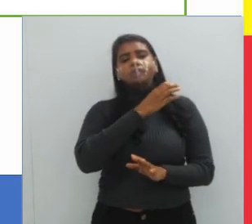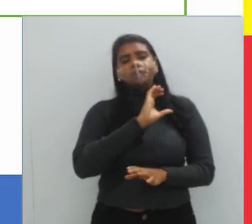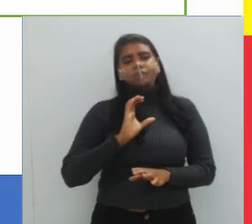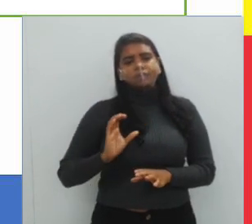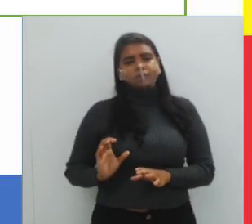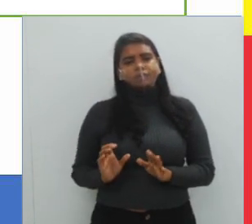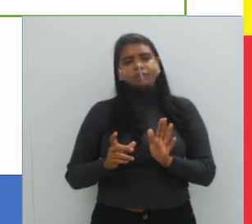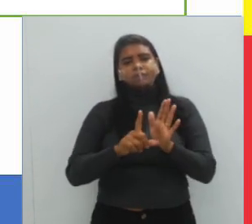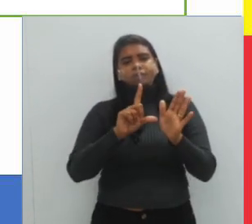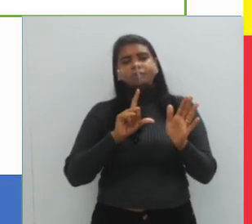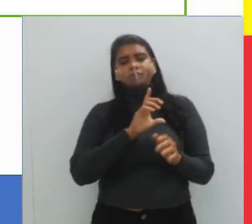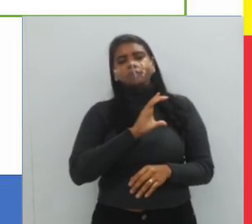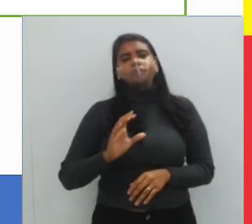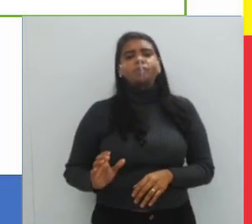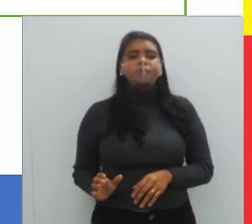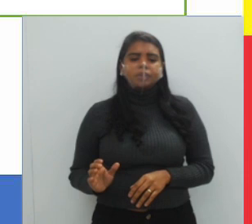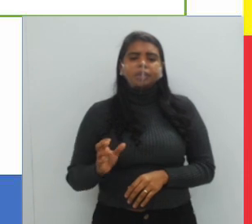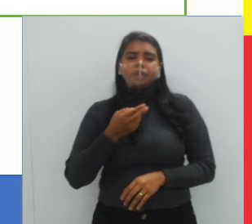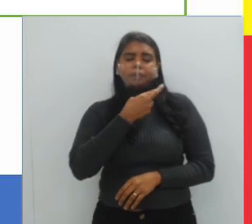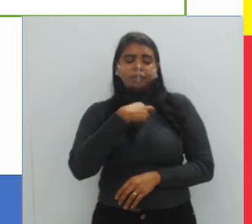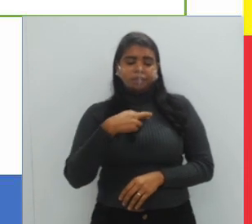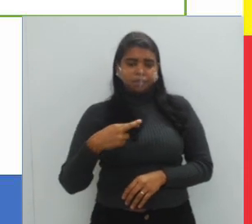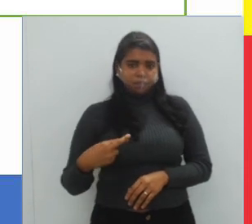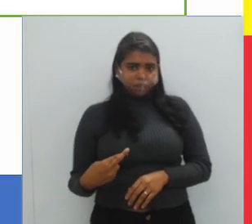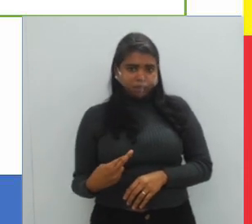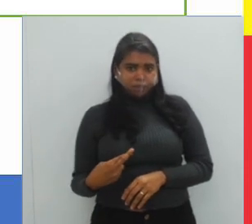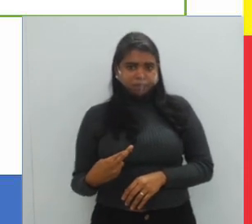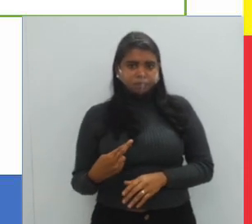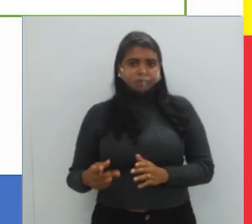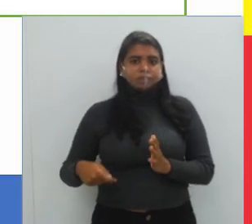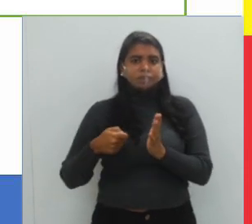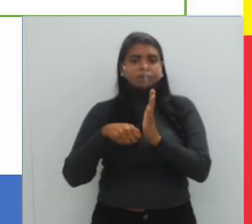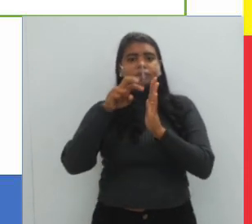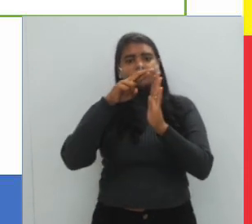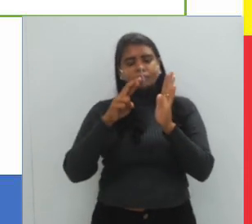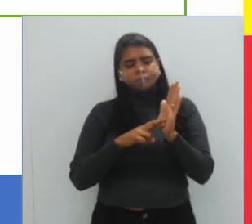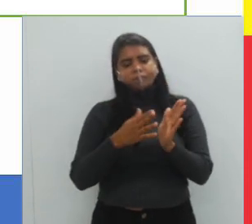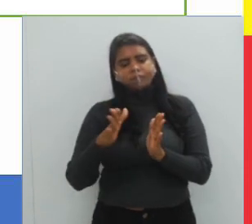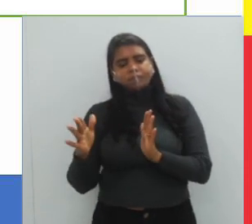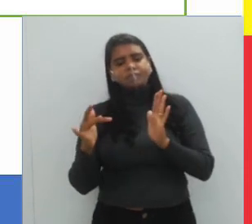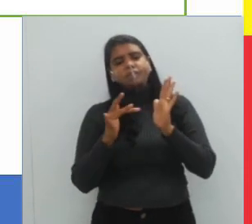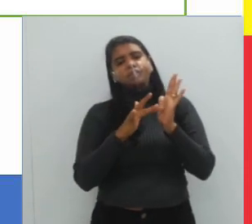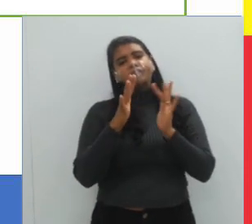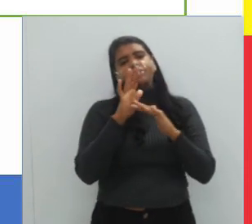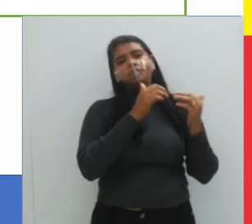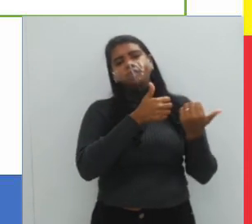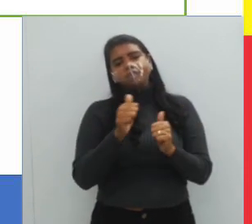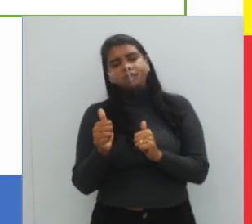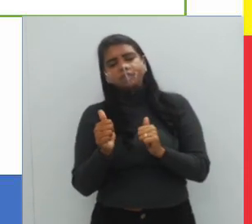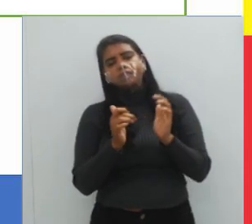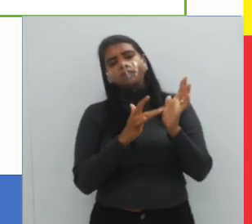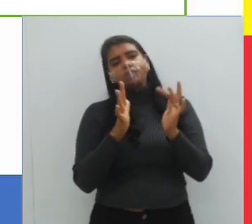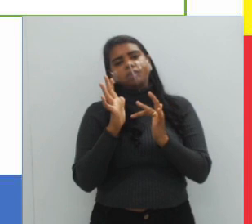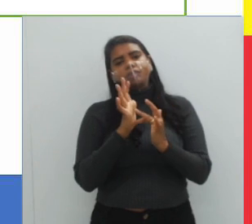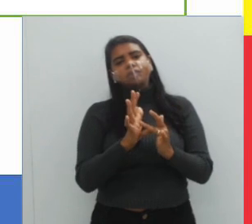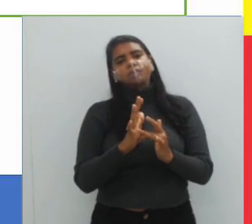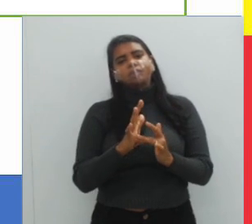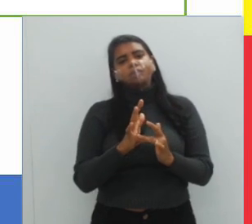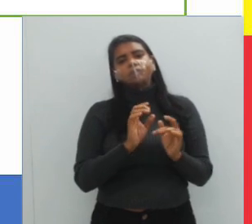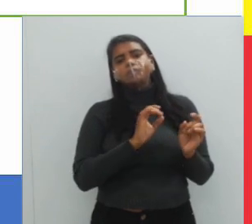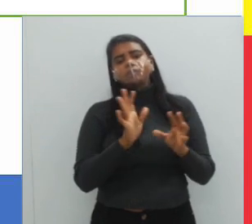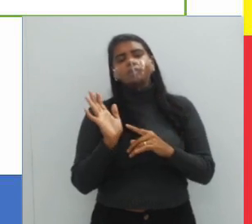pelo cristianismo, ou seja, pela religião, pela doutrina que segue Jesus de